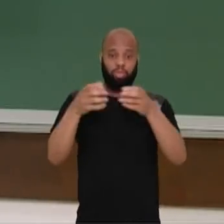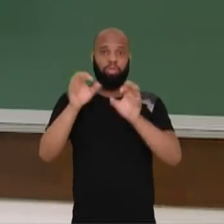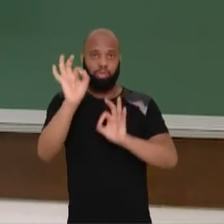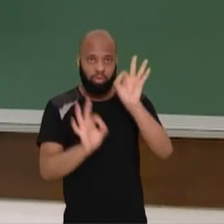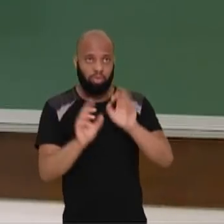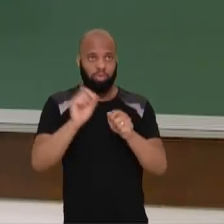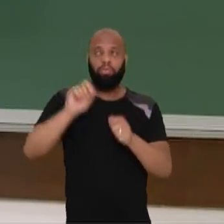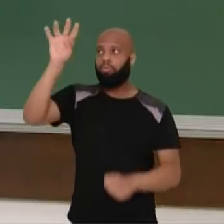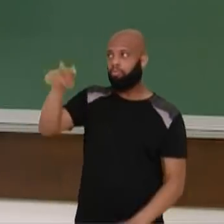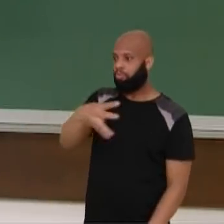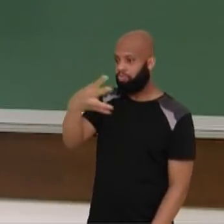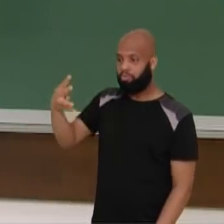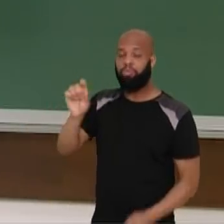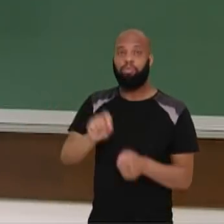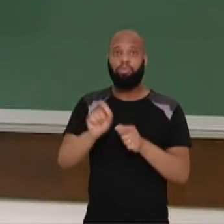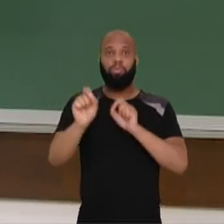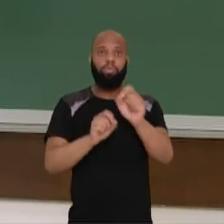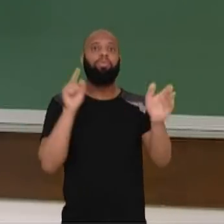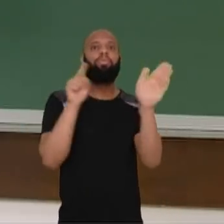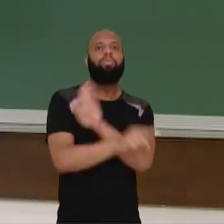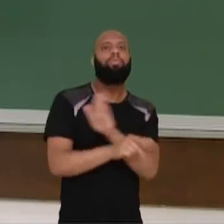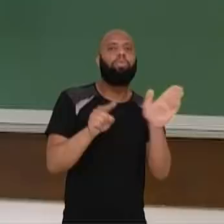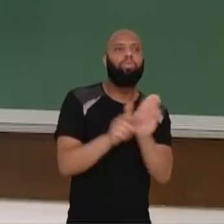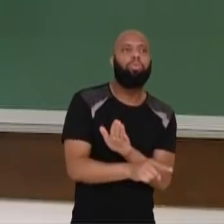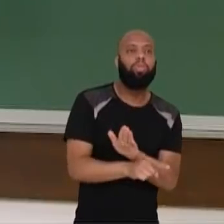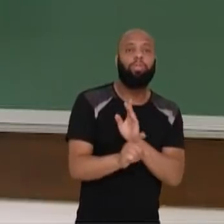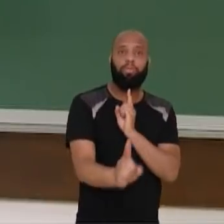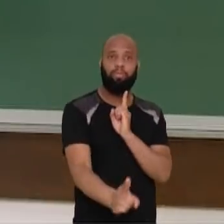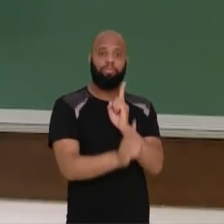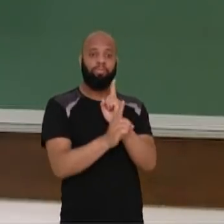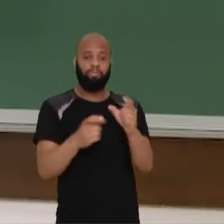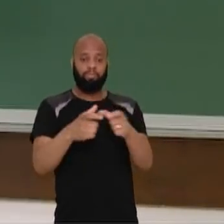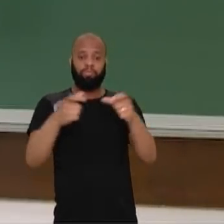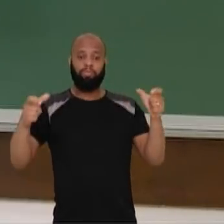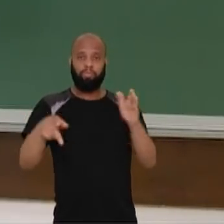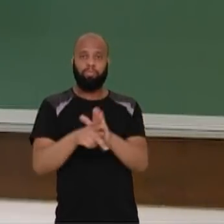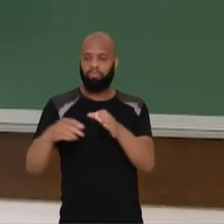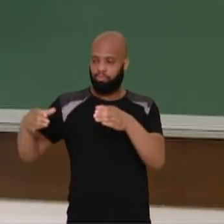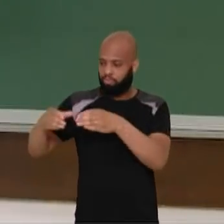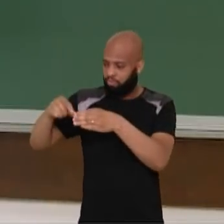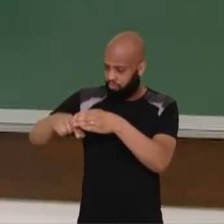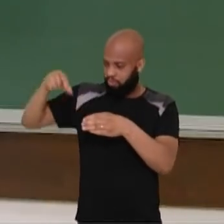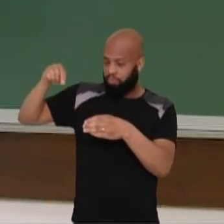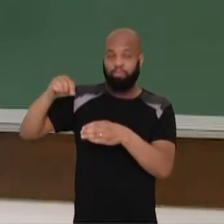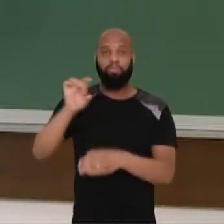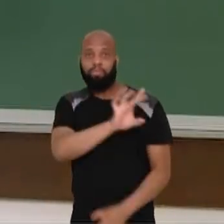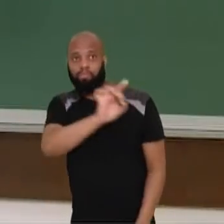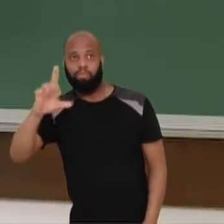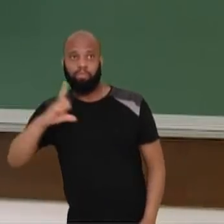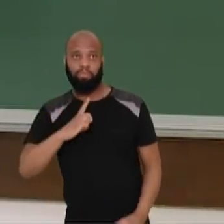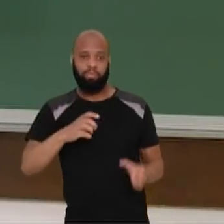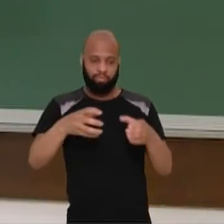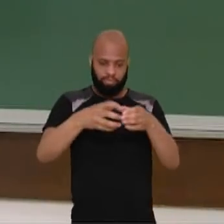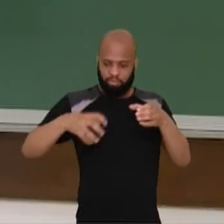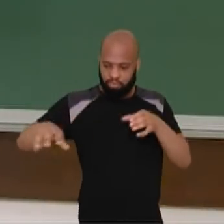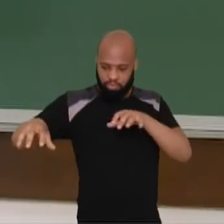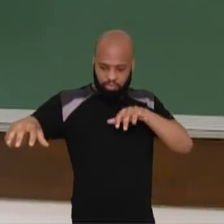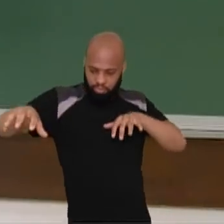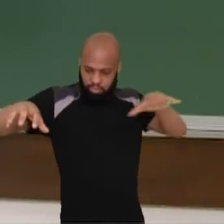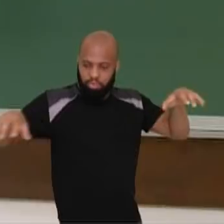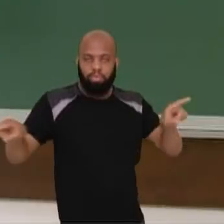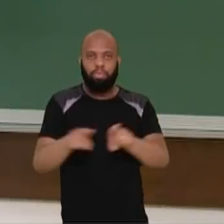montou um quadro. Então, a pergunta é, determine o tamanho de cada amostra, de cada amostrinha aqui, ó,